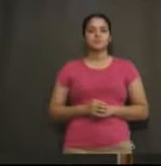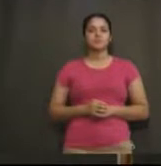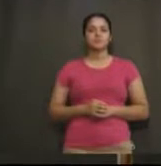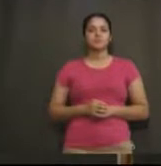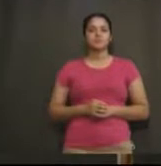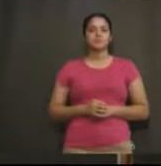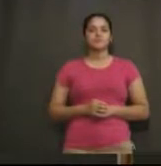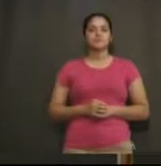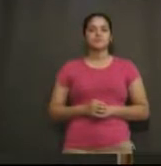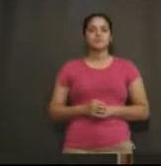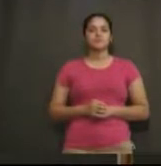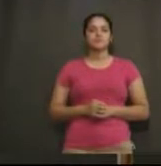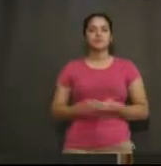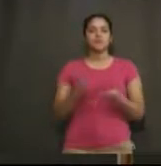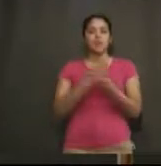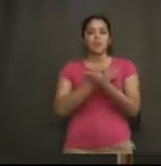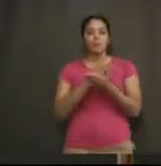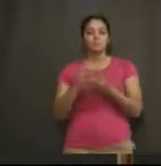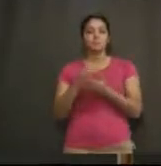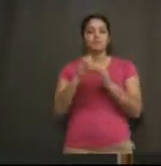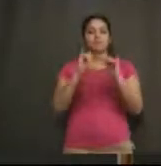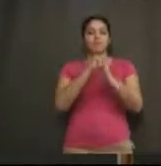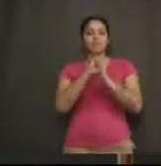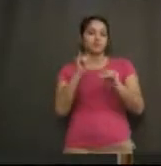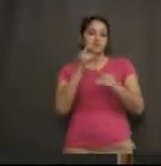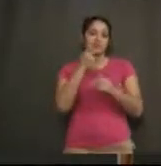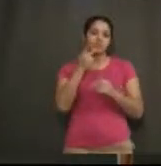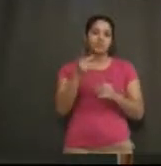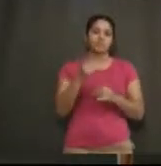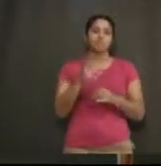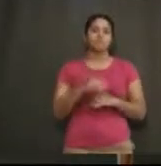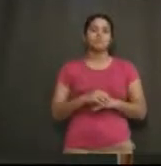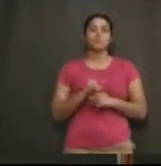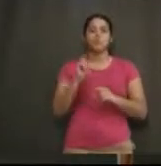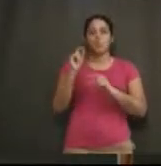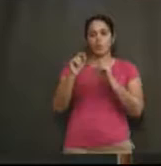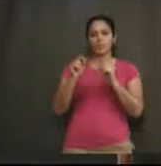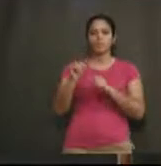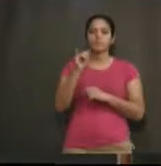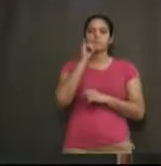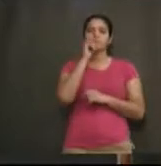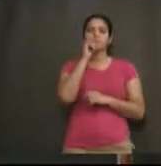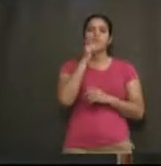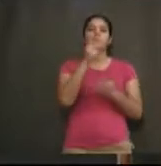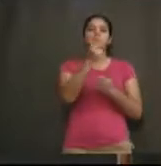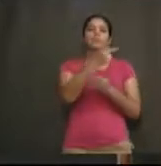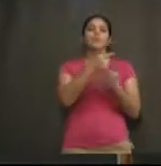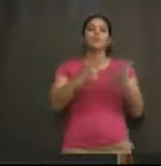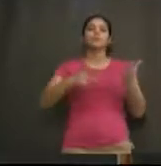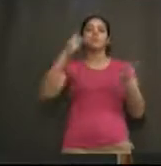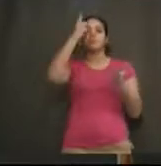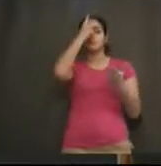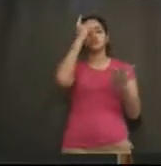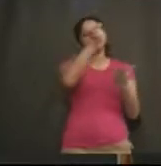lembrando que não foram poucos os poetas e escritores que falaram de sonhos e amores.